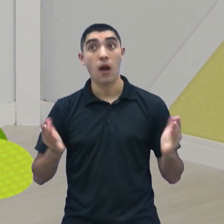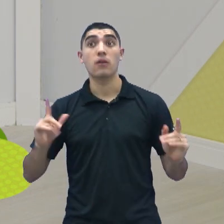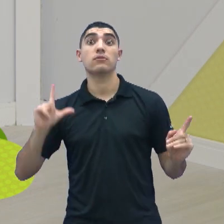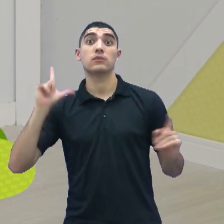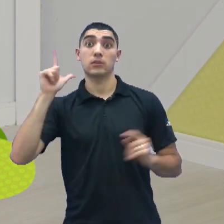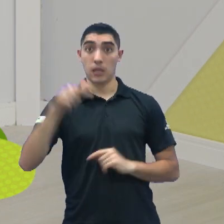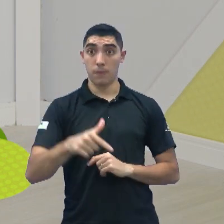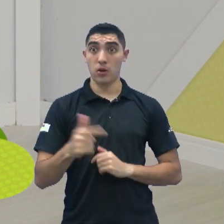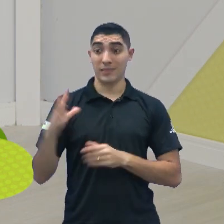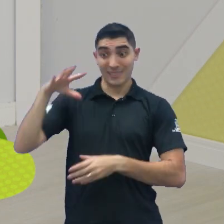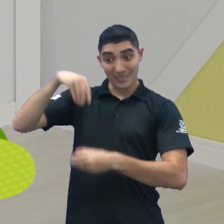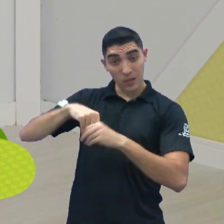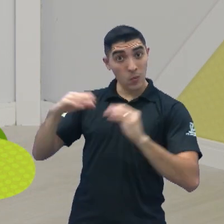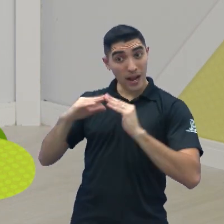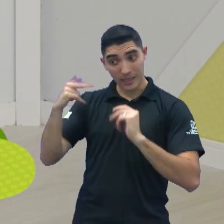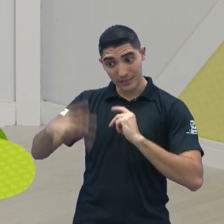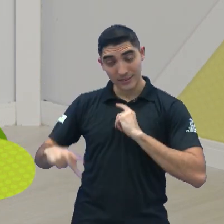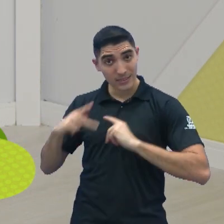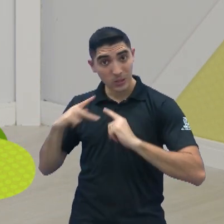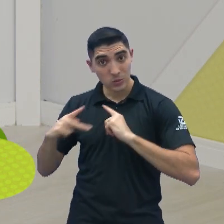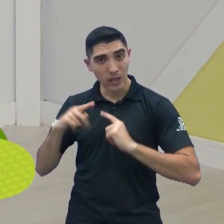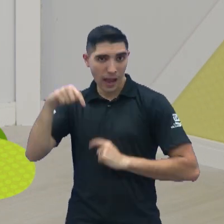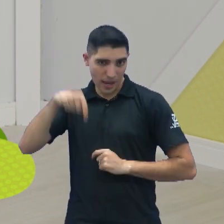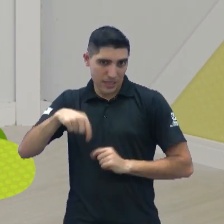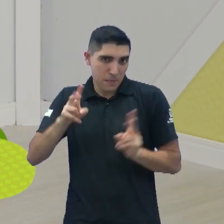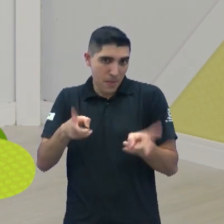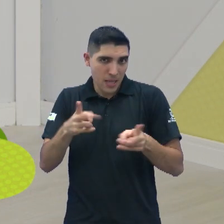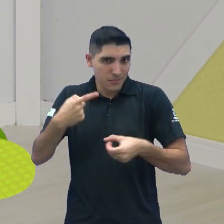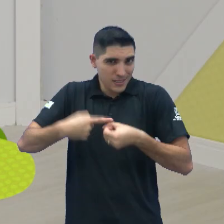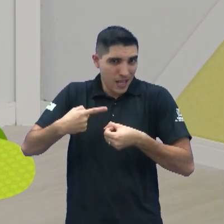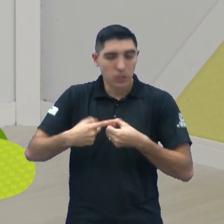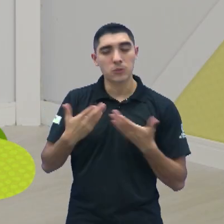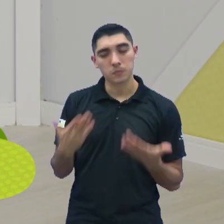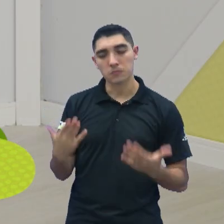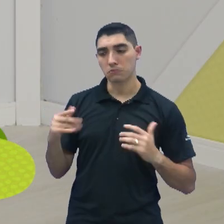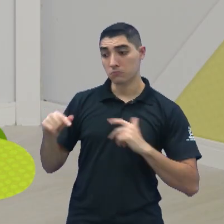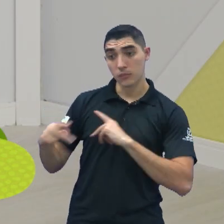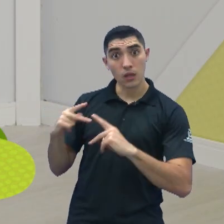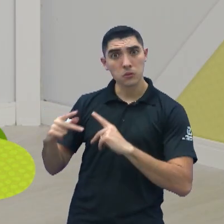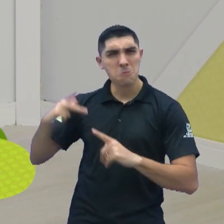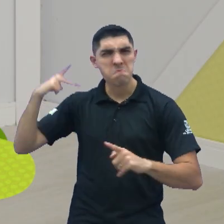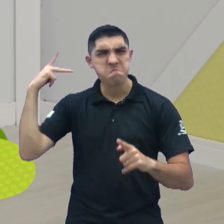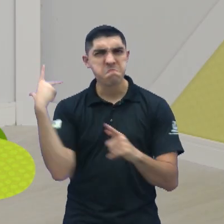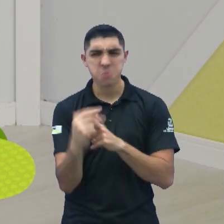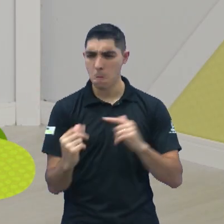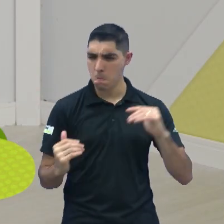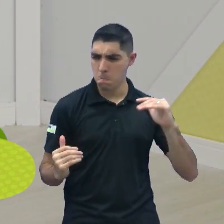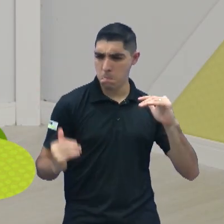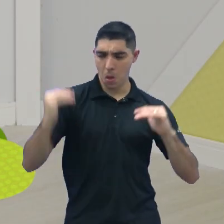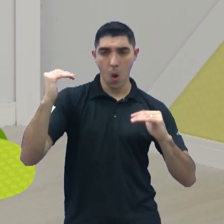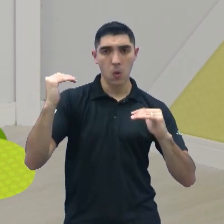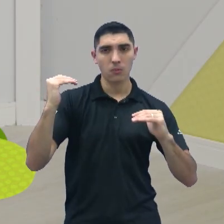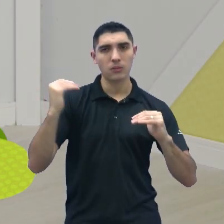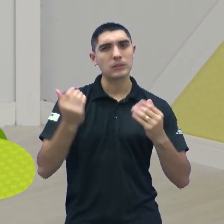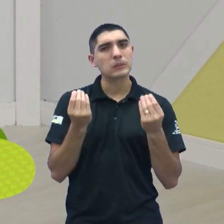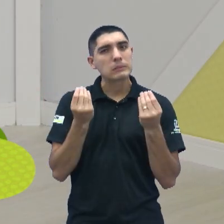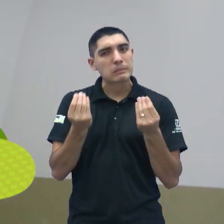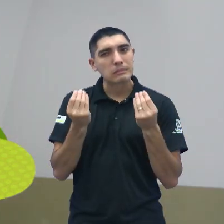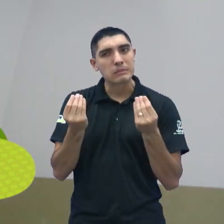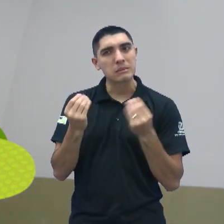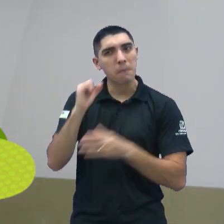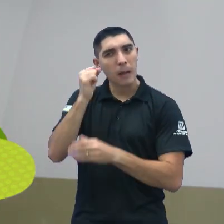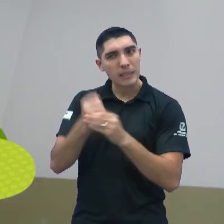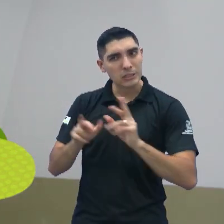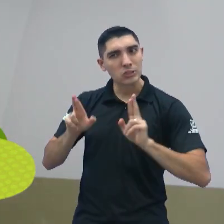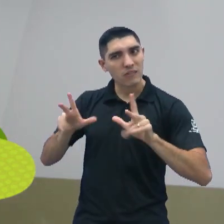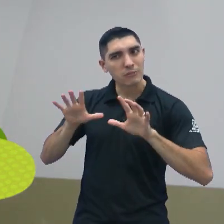duas equipes se encontram, obviamente aqui em São José dos Campos, e o São José tem uma vitória elástica, né? Você vê como é que o basquete é dinâmico. Com